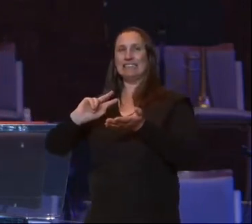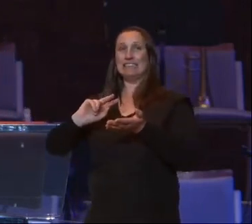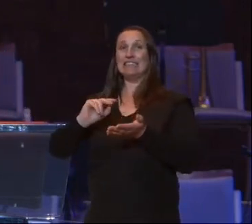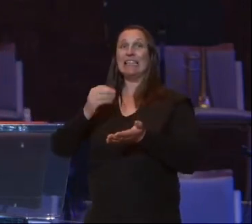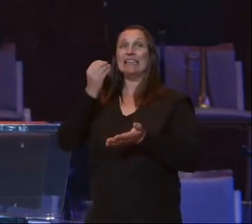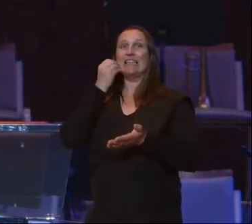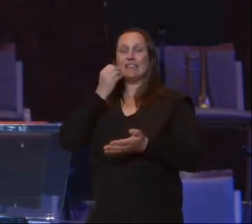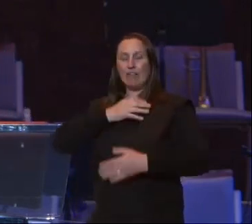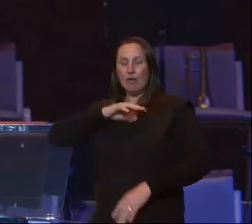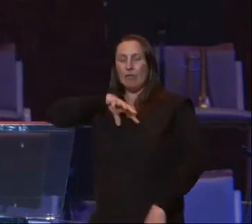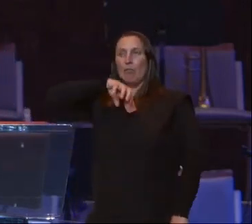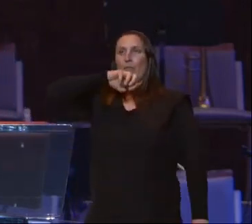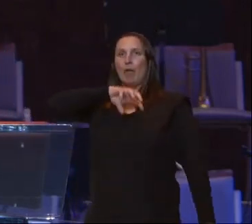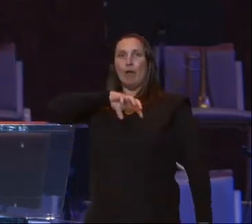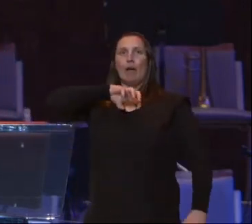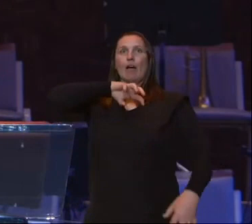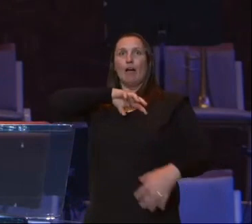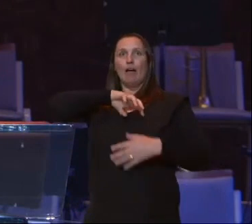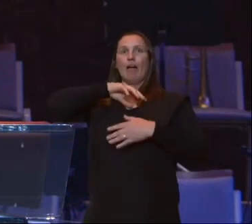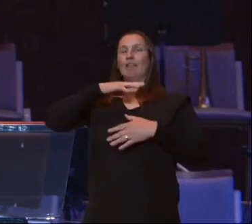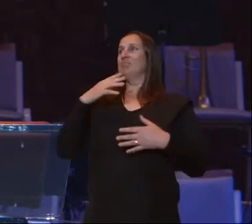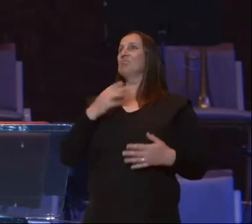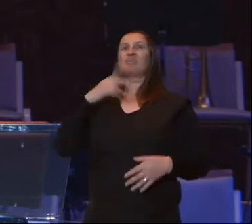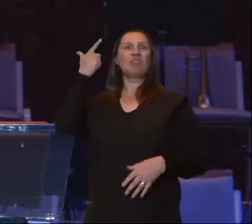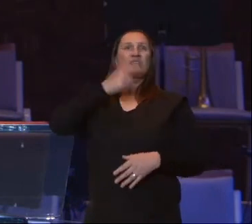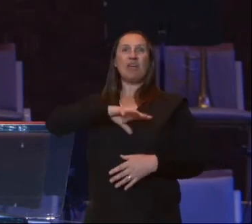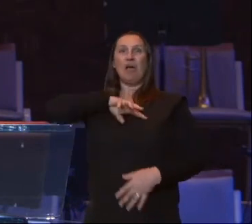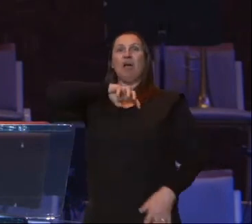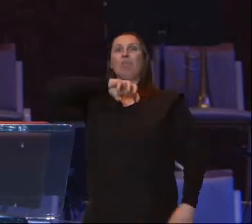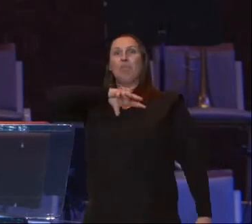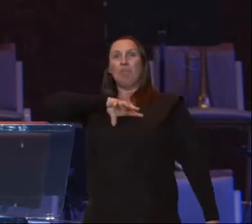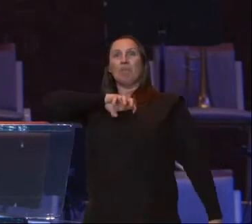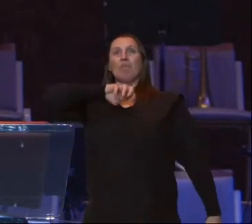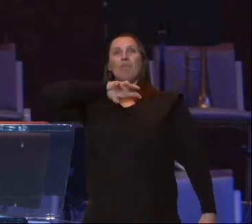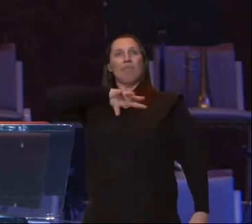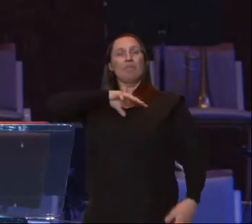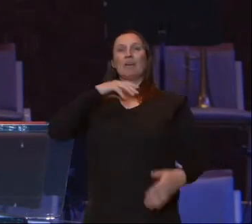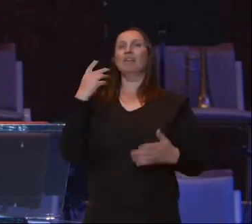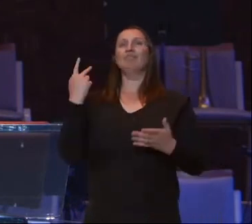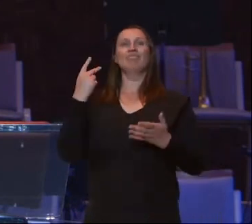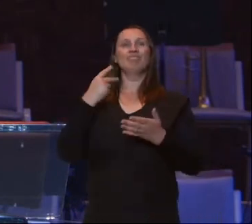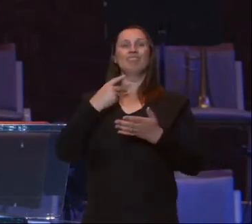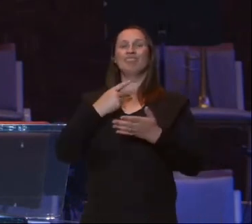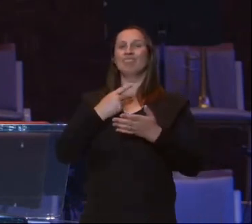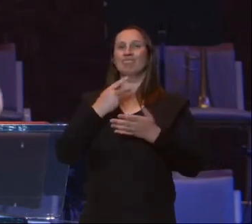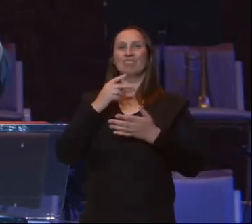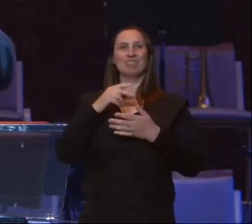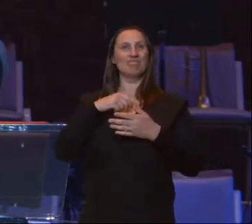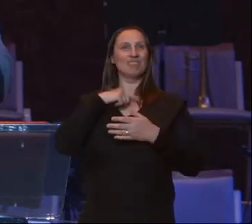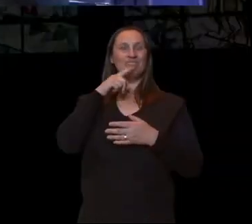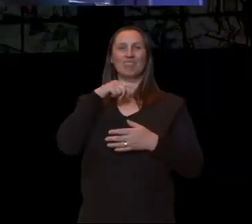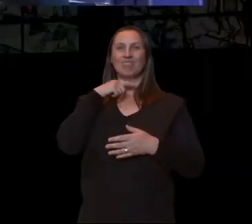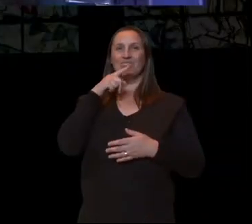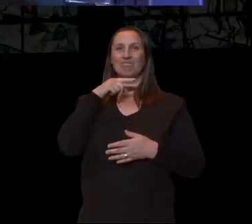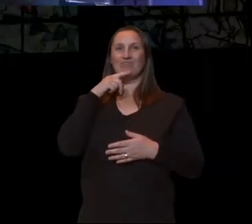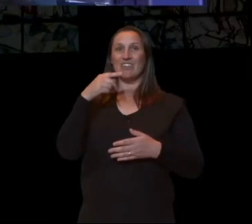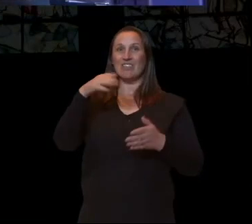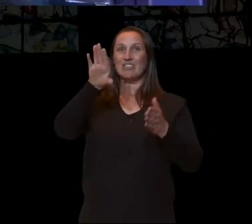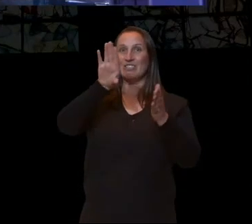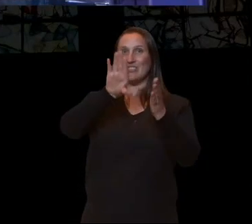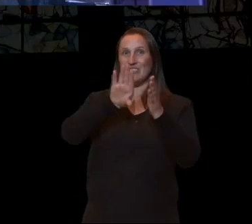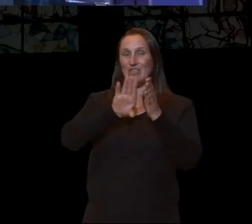tentava respirar e não conseguia, não vinha o ar, e foi passando o tempo, aquela situação complicada. E aí logo chegou